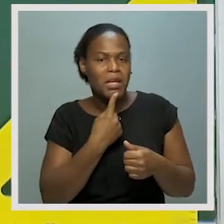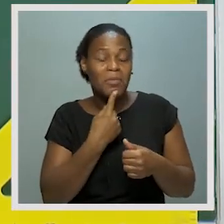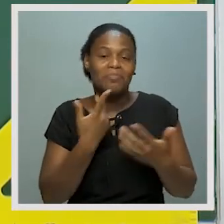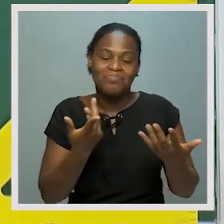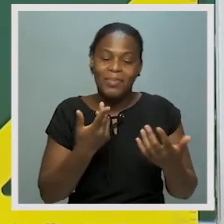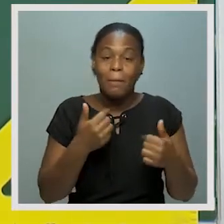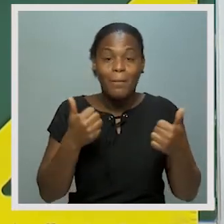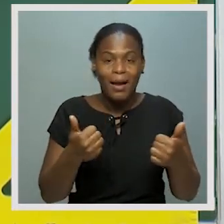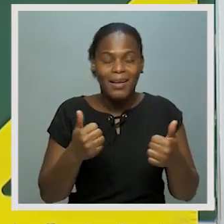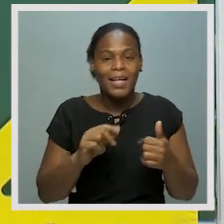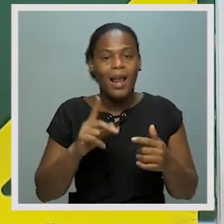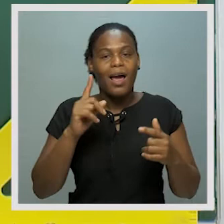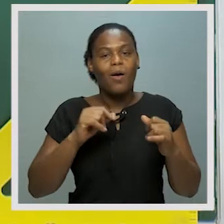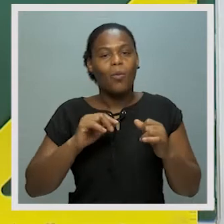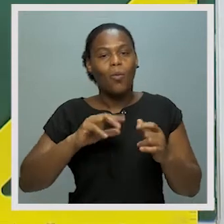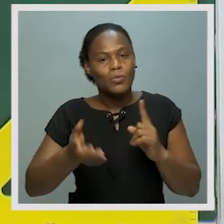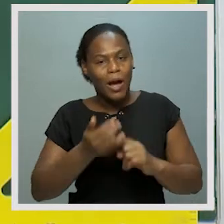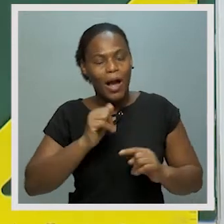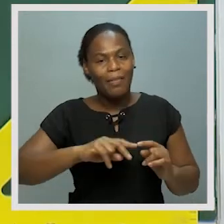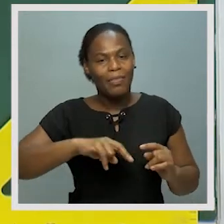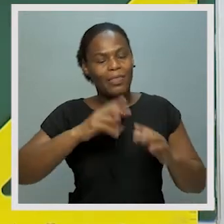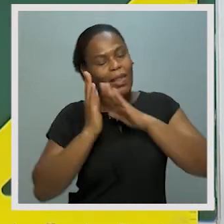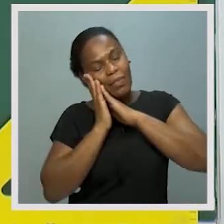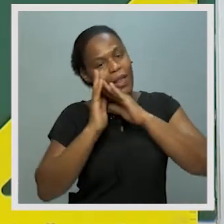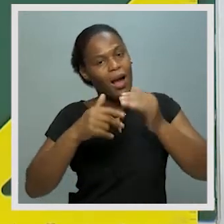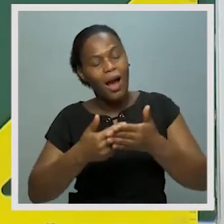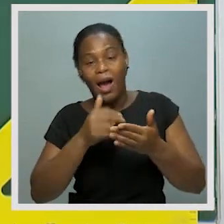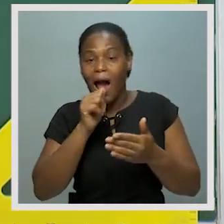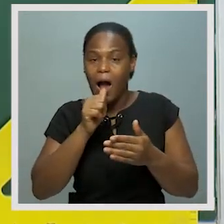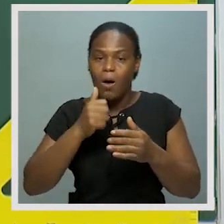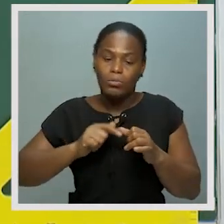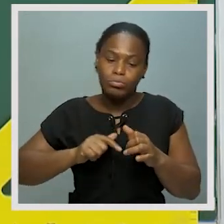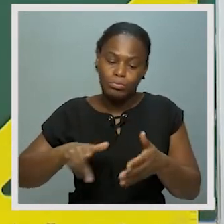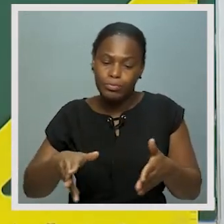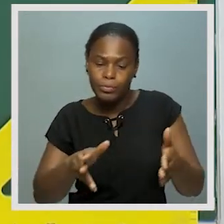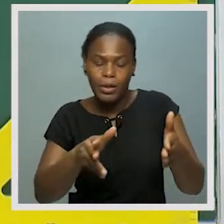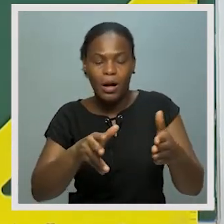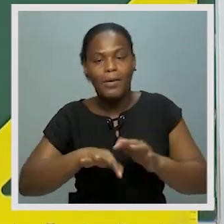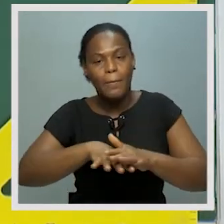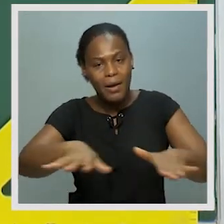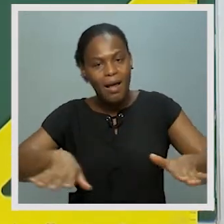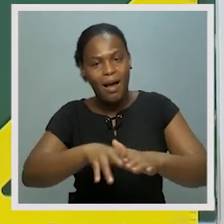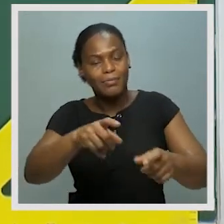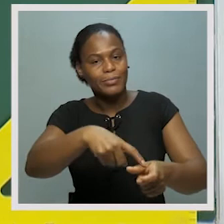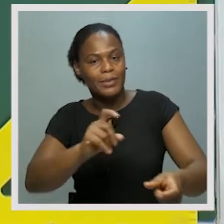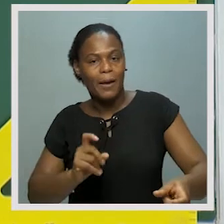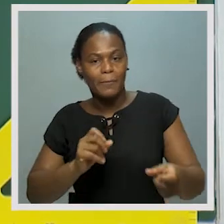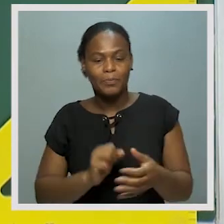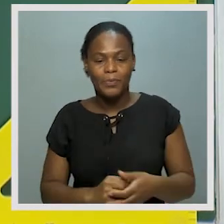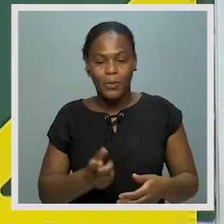maneira que ele conseguiu deitar-se no rio, nadou até sair do outro lado do rio. Agora podemos